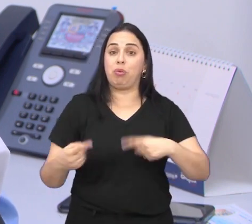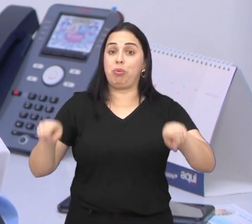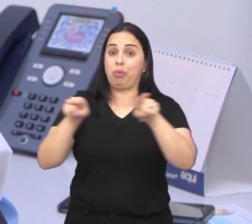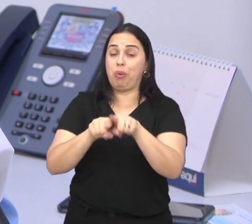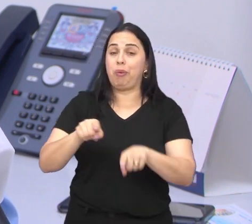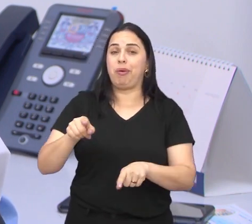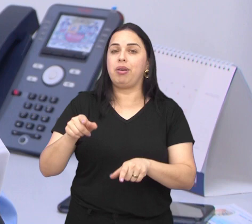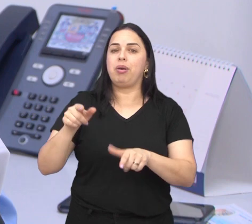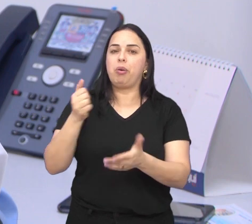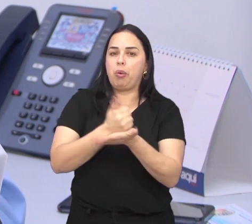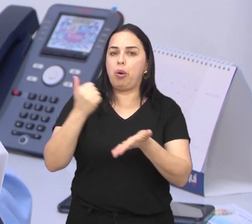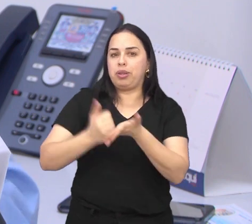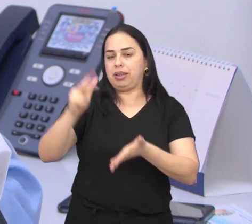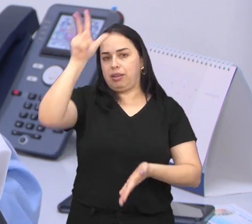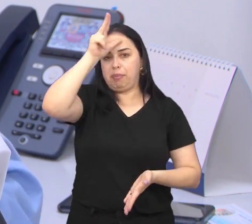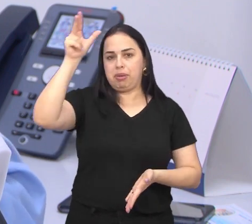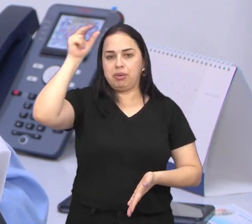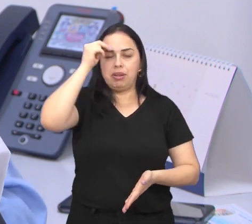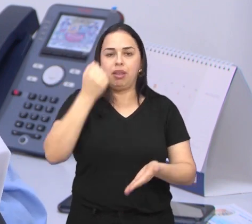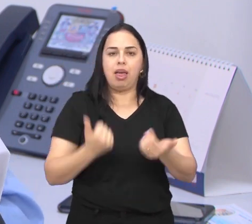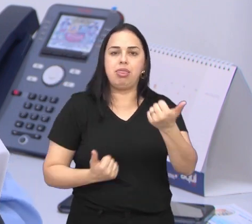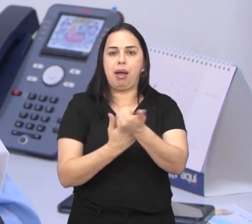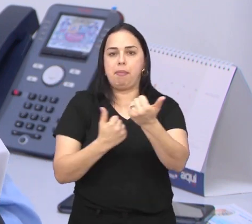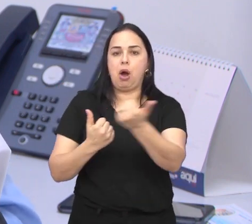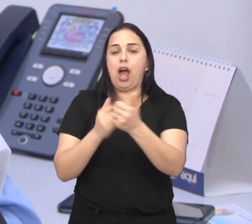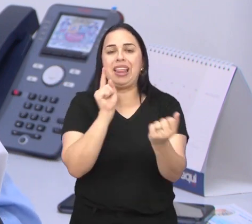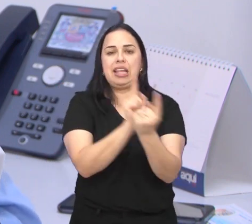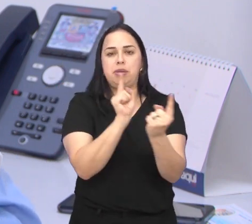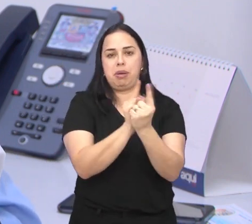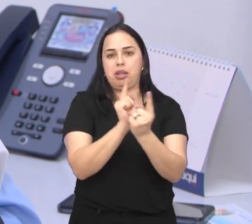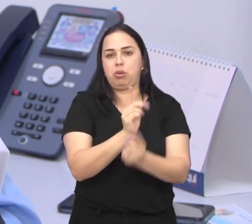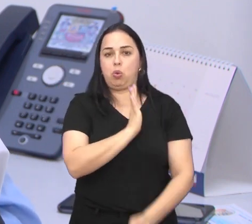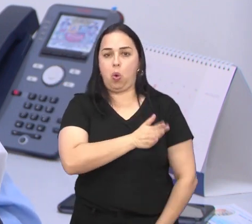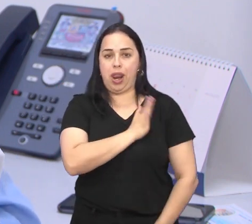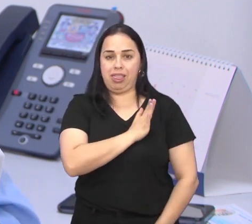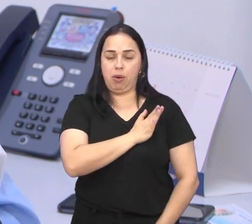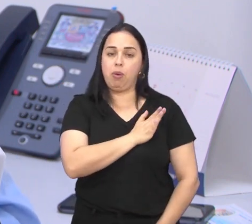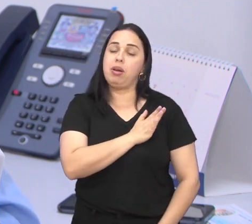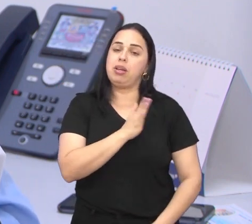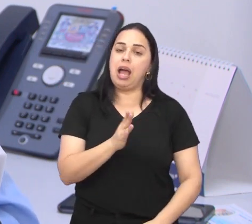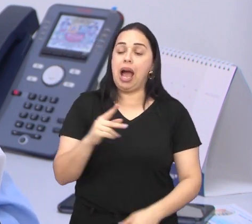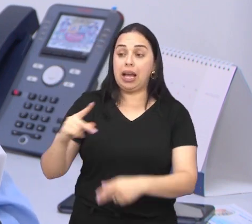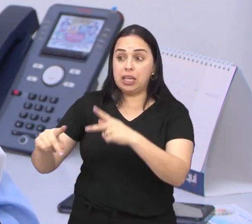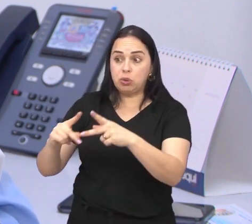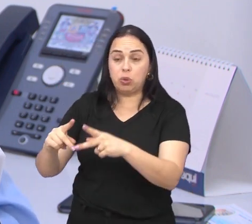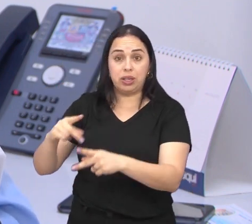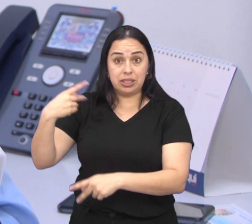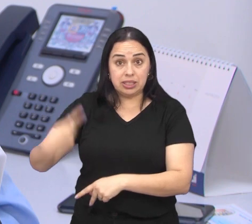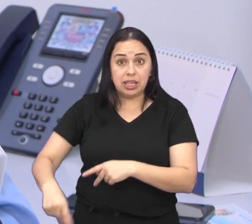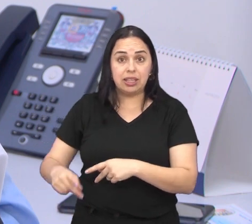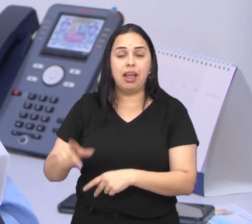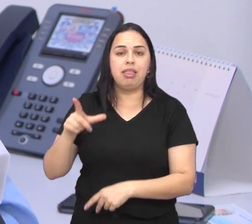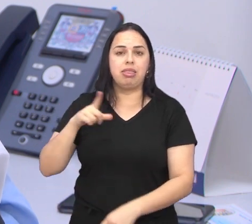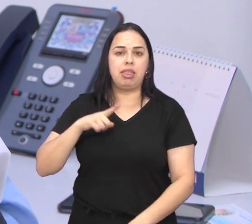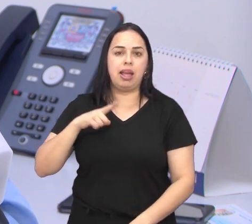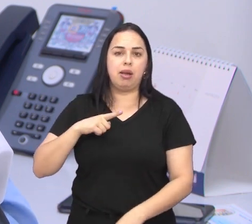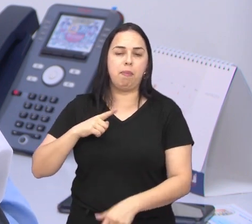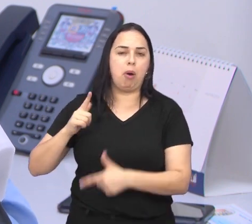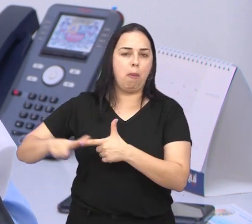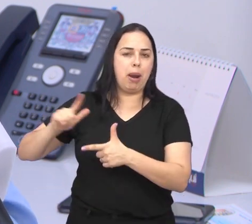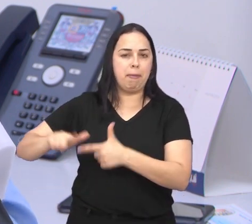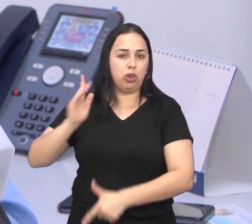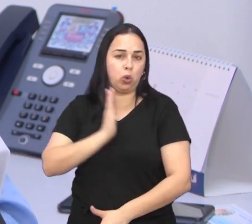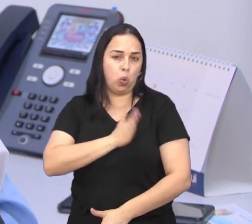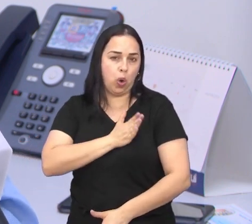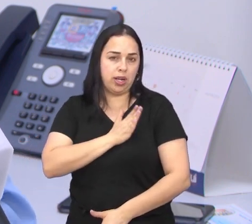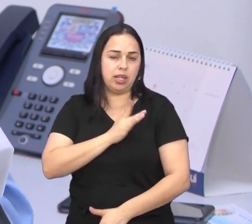com a prefeitura para dar esse apoio ao tratamento cardiológico em São José. Quando um paciente de São José dos Campos tem um infarto